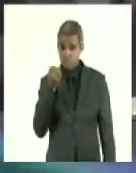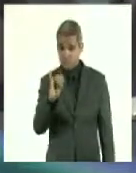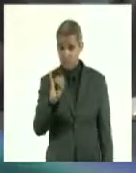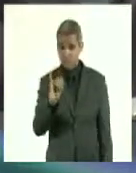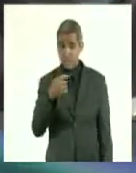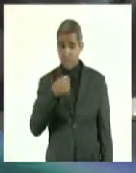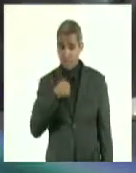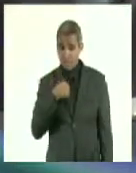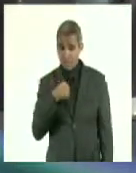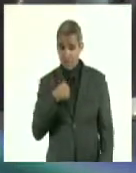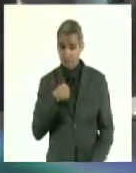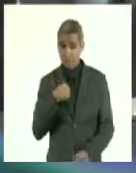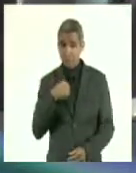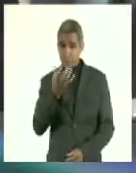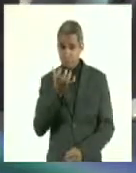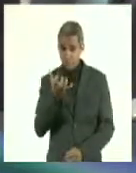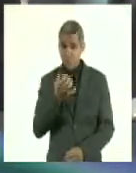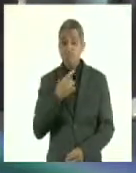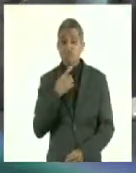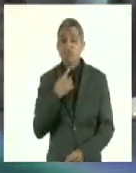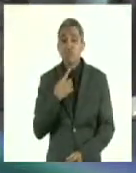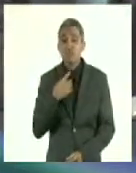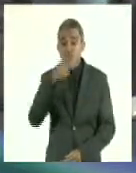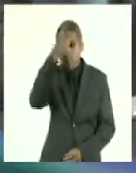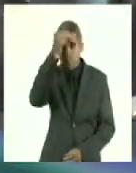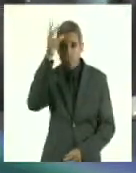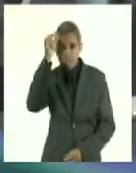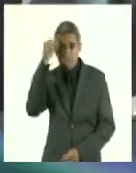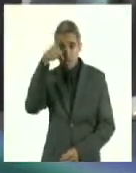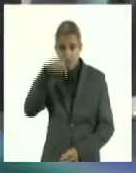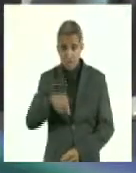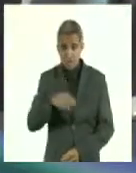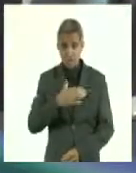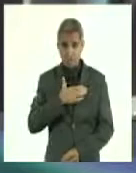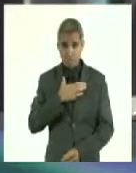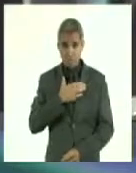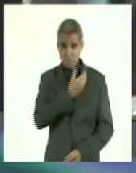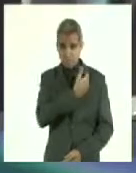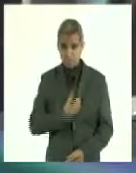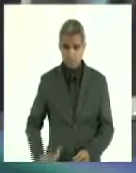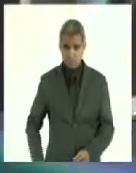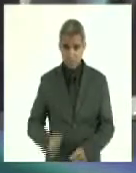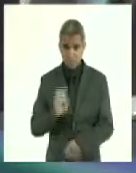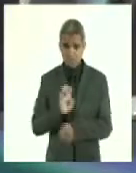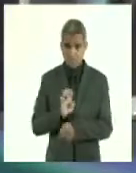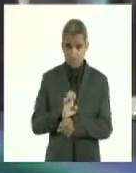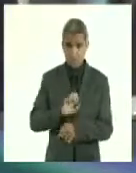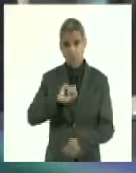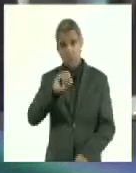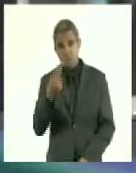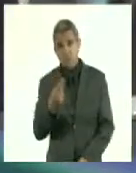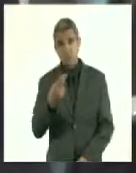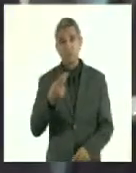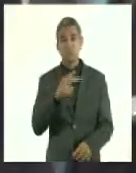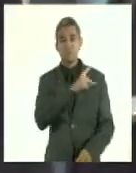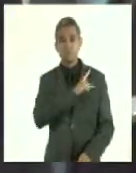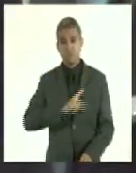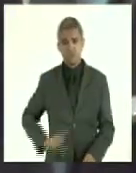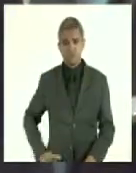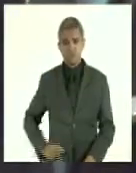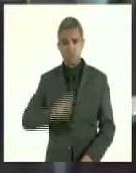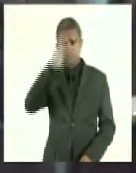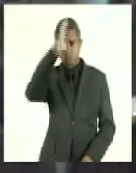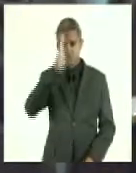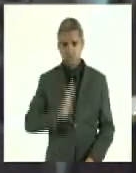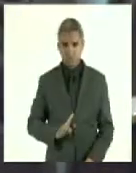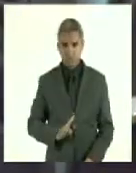viesse a defender uma candidatura à Prefeitura de São Luís, minha, ao Governo do Estado ou à Presidência da República, ela